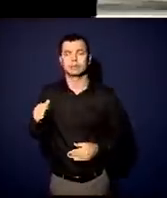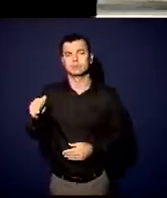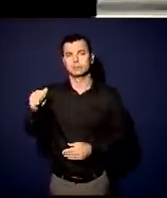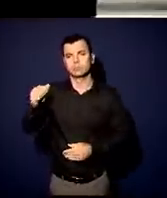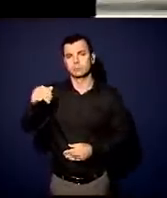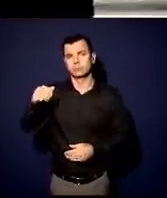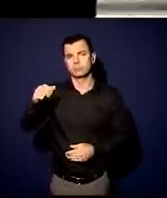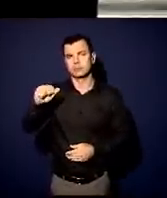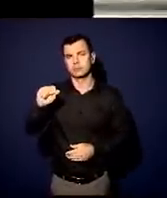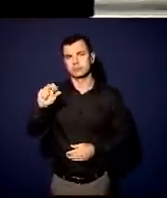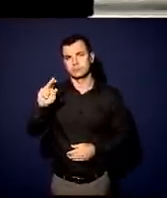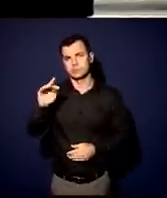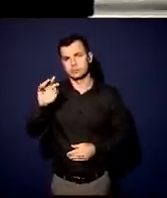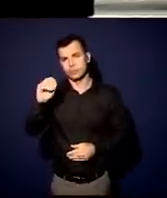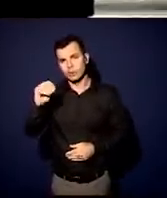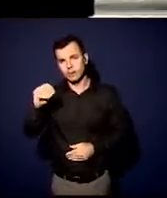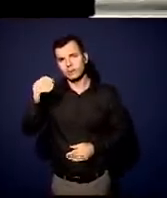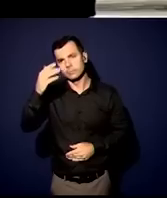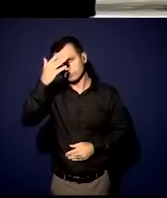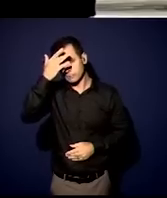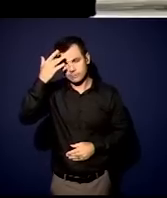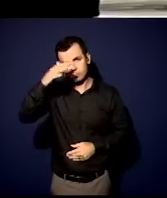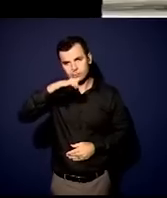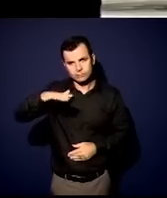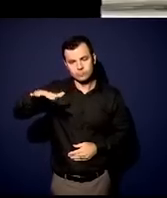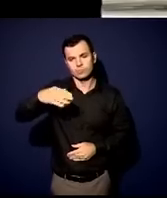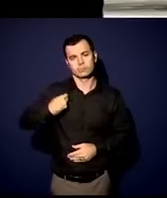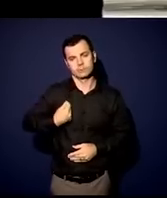Berriel e a presença de todos obrigada